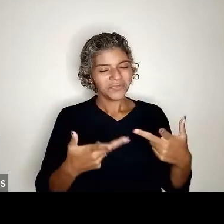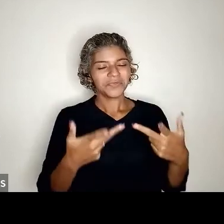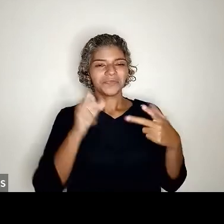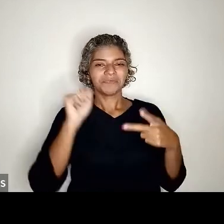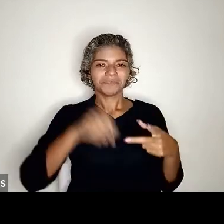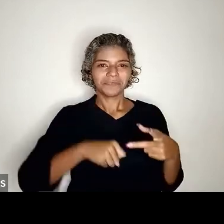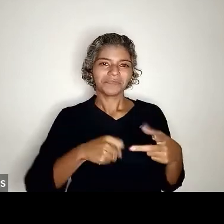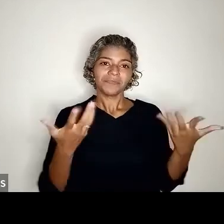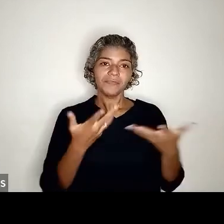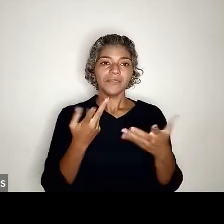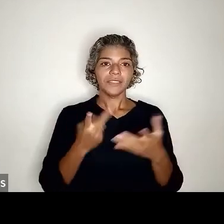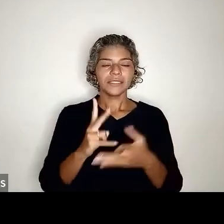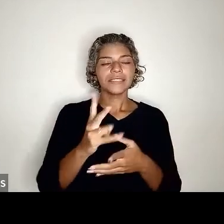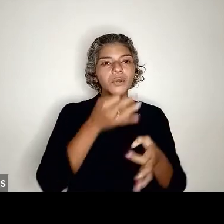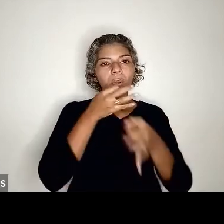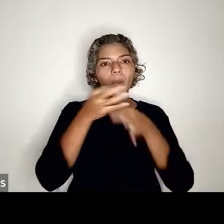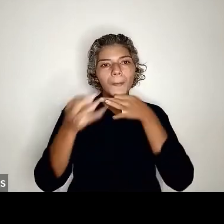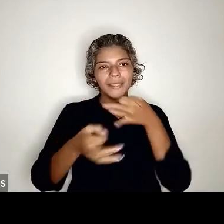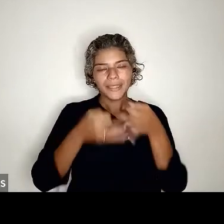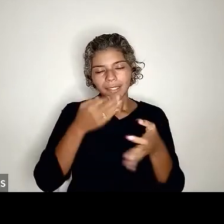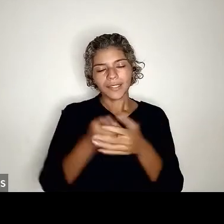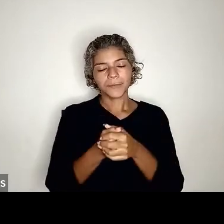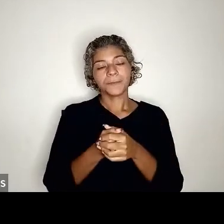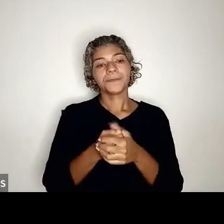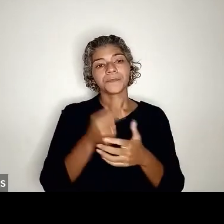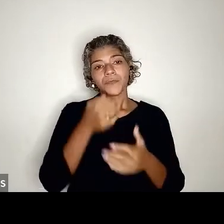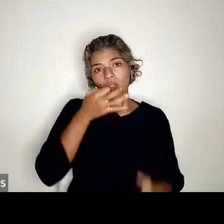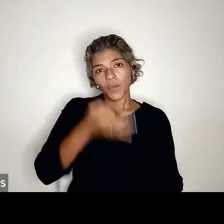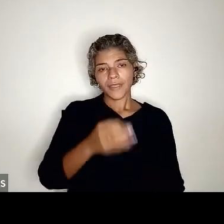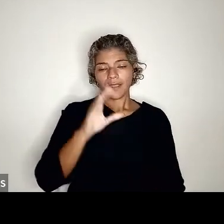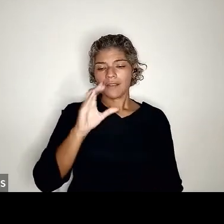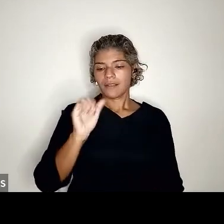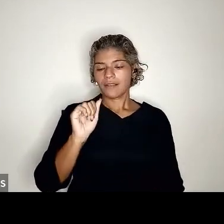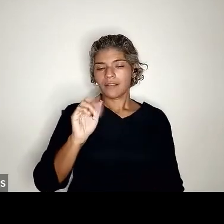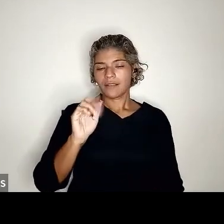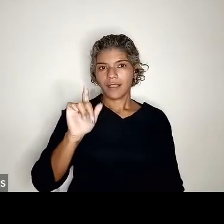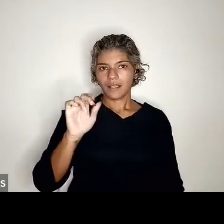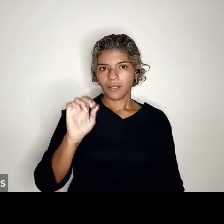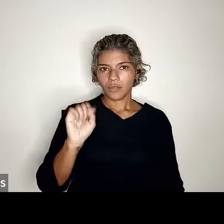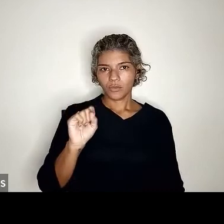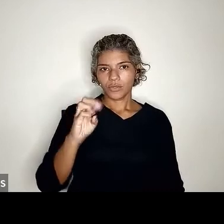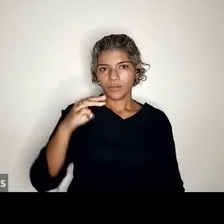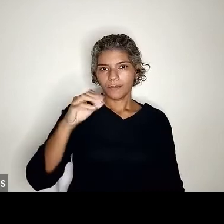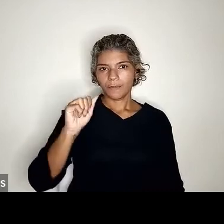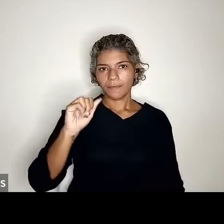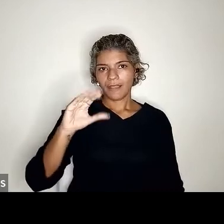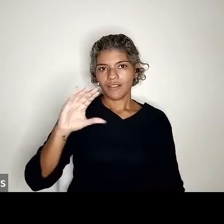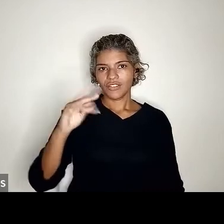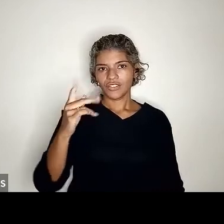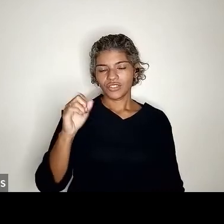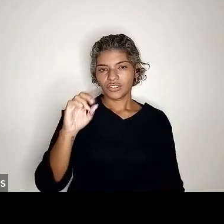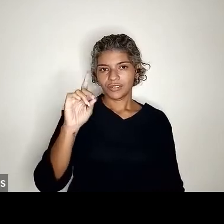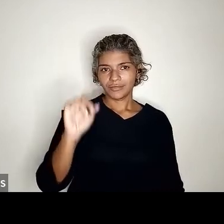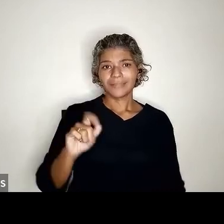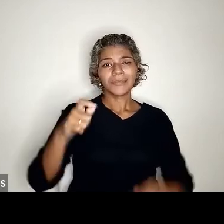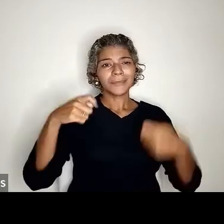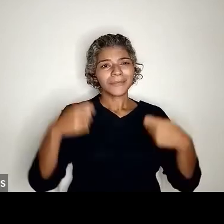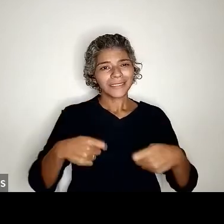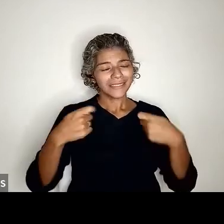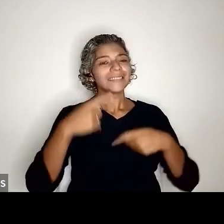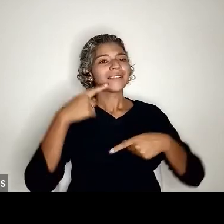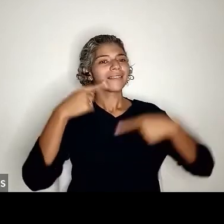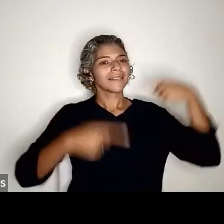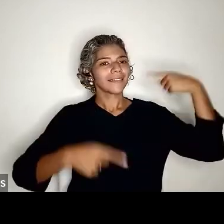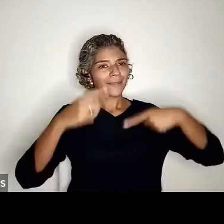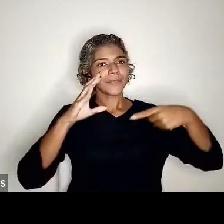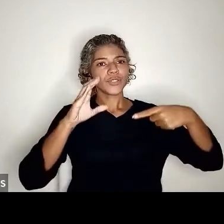comentários. O Carlos Machado comentou: política de cotas tem que ser debatida, inclusive, na Fiocruz, onde houve muitos